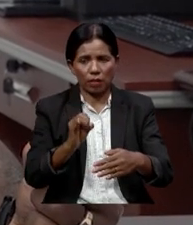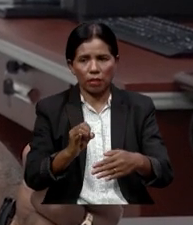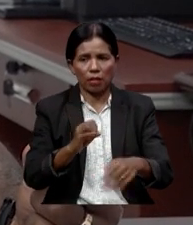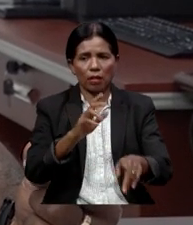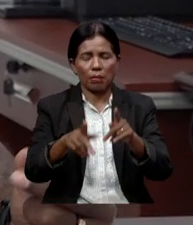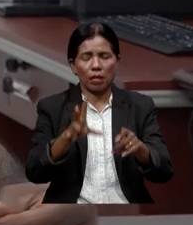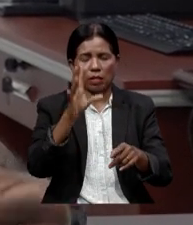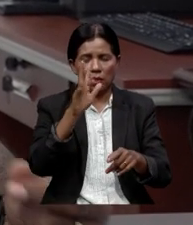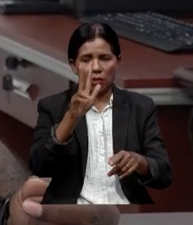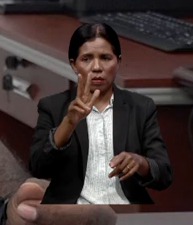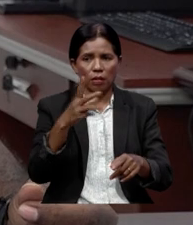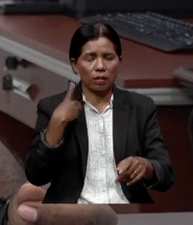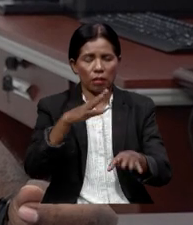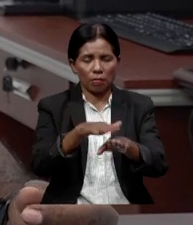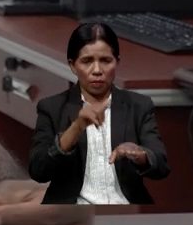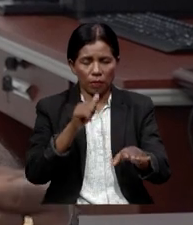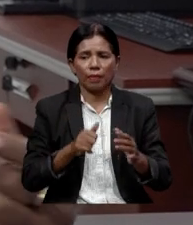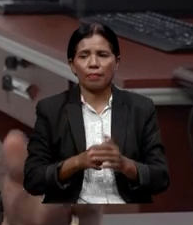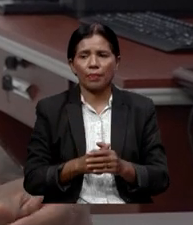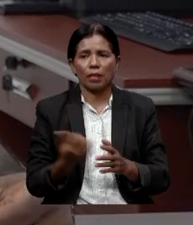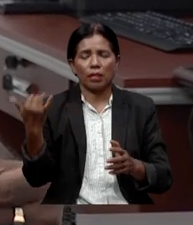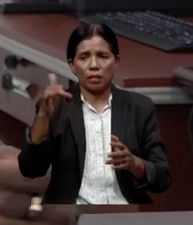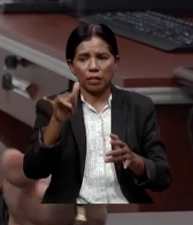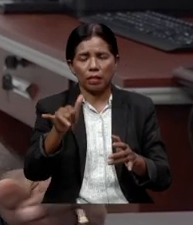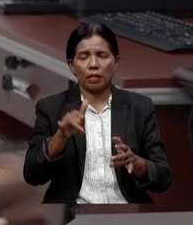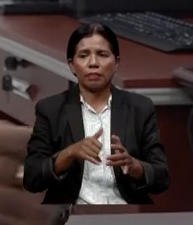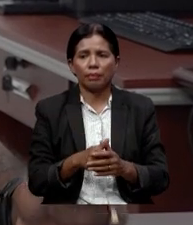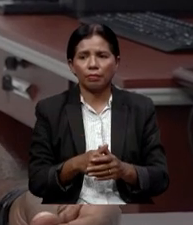em Tolu e Tabulona, uma vez sira